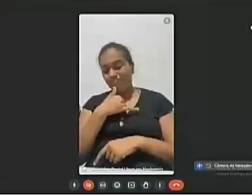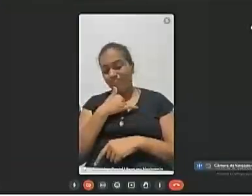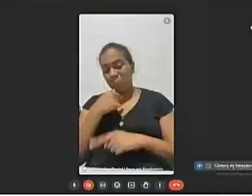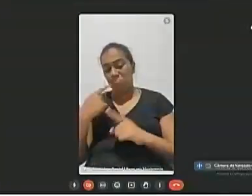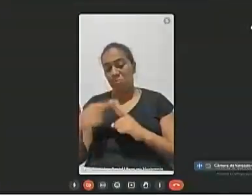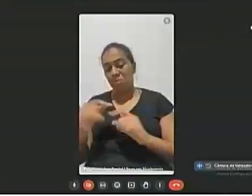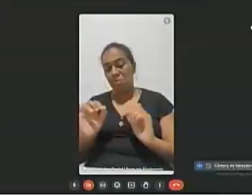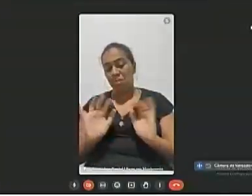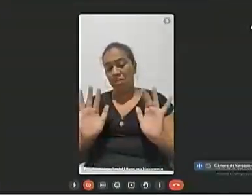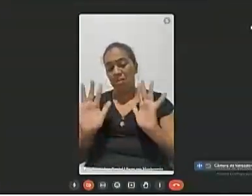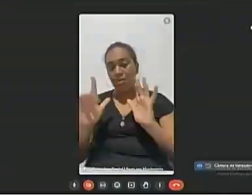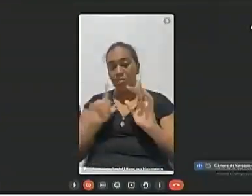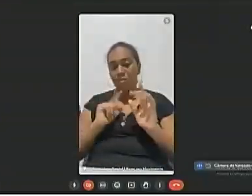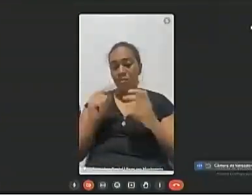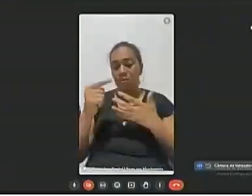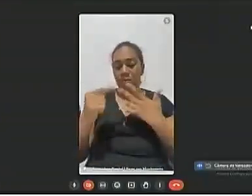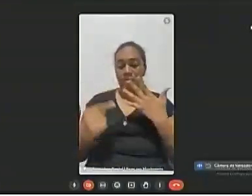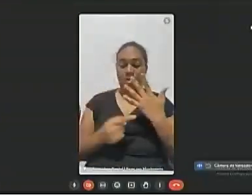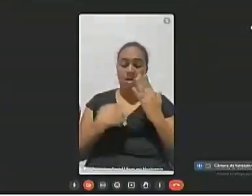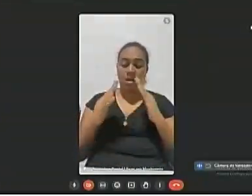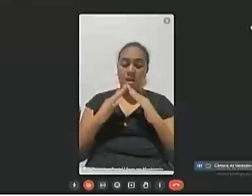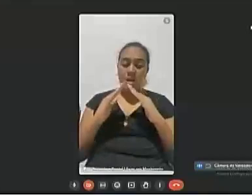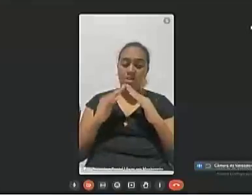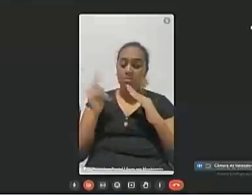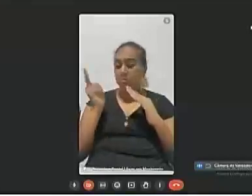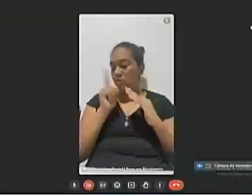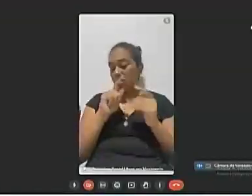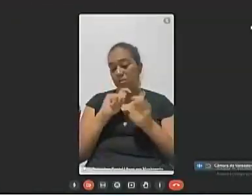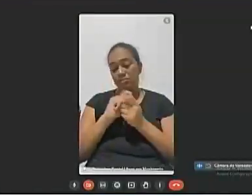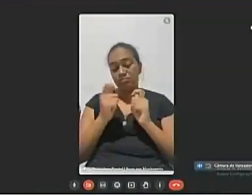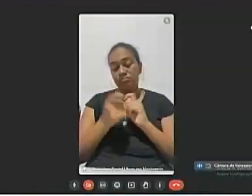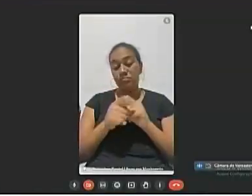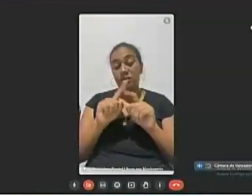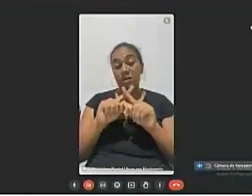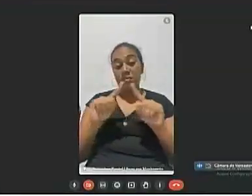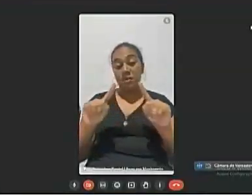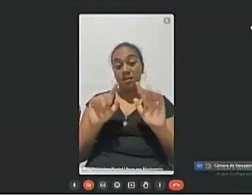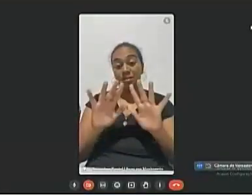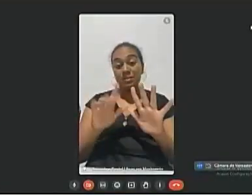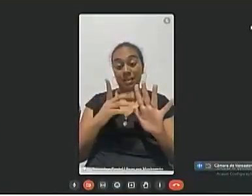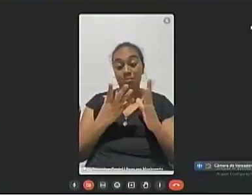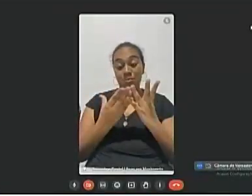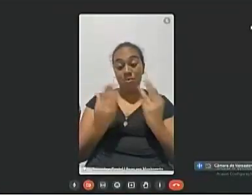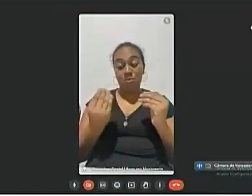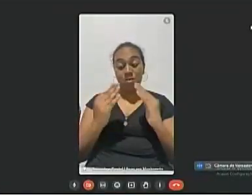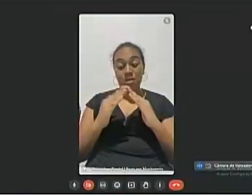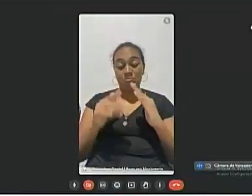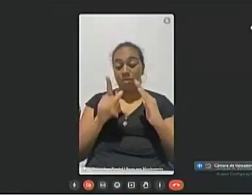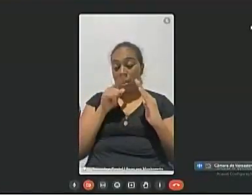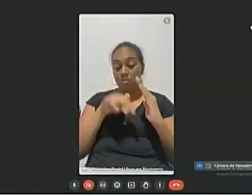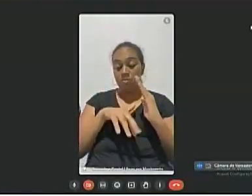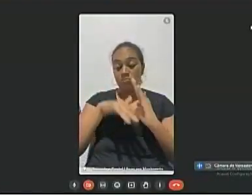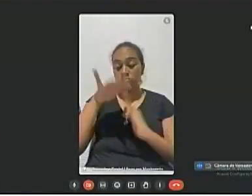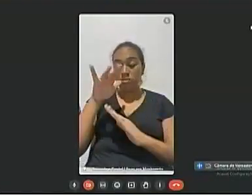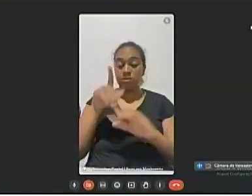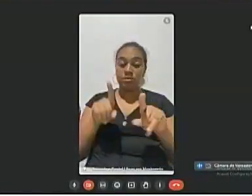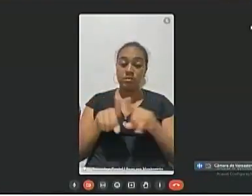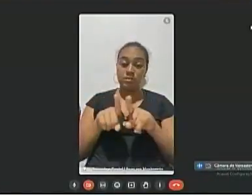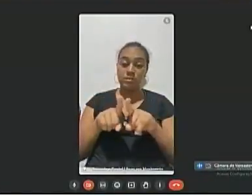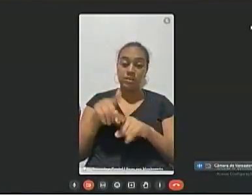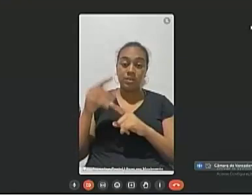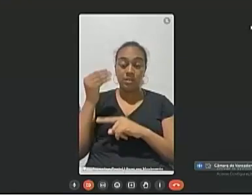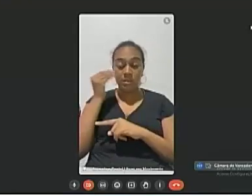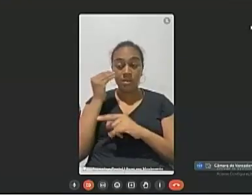Talvez centenas de casas fiquem para fora, não sejam atingidas, mas muita gente vai continuar sendo atingida. A gente, então, tentou